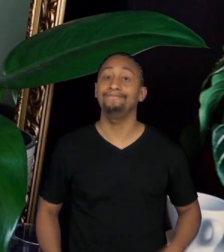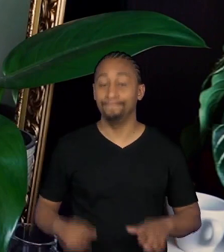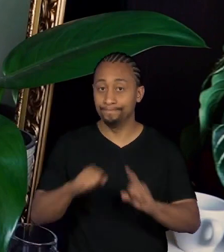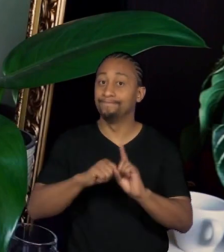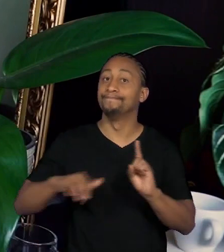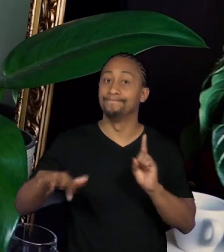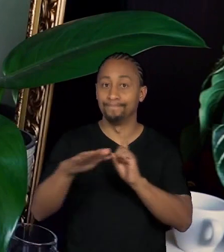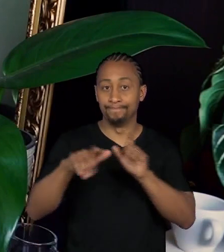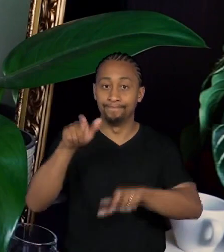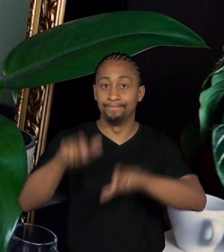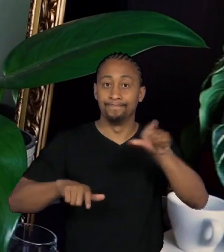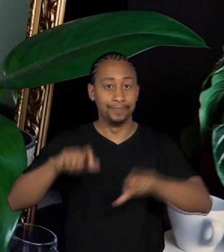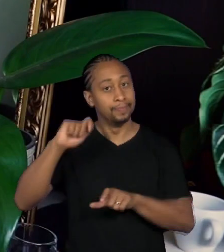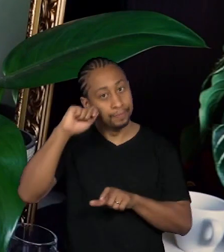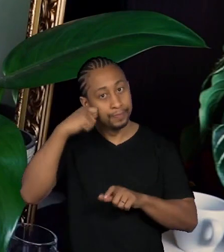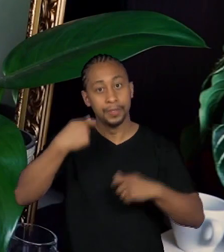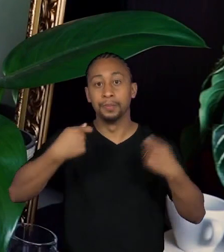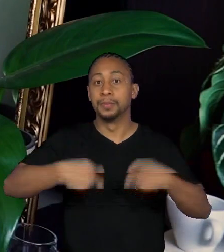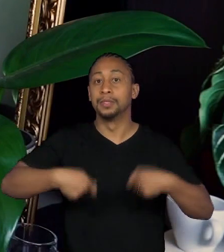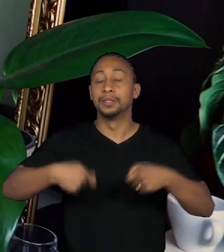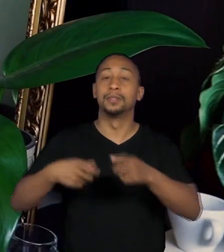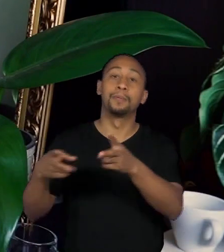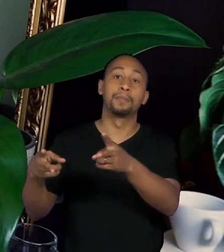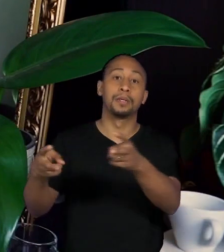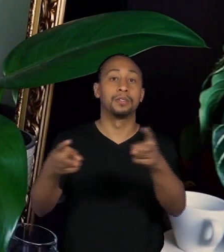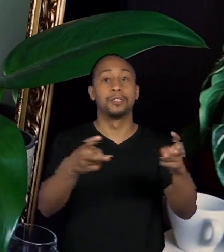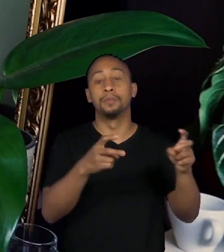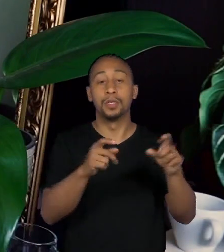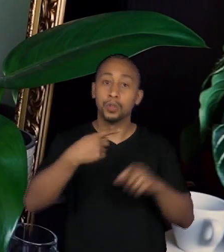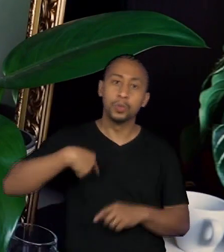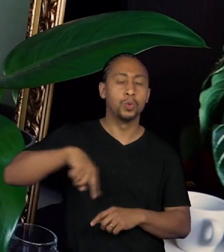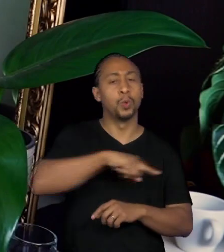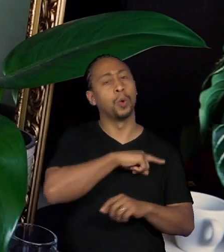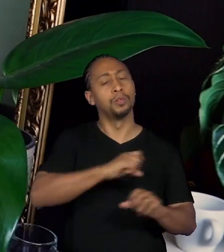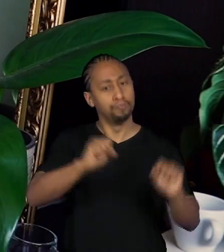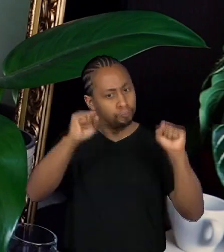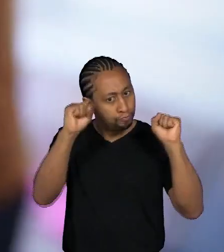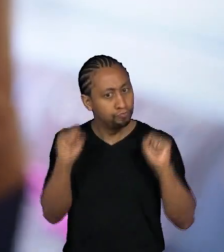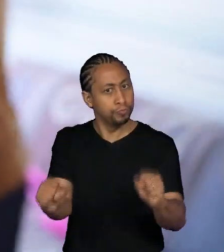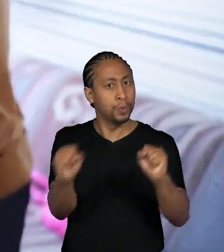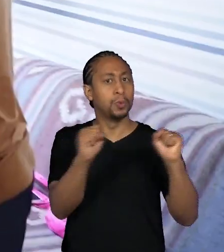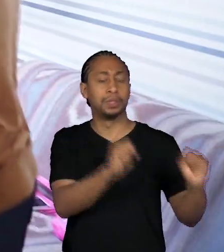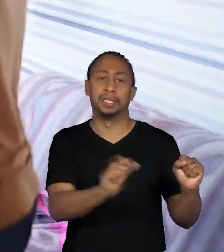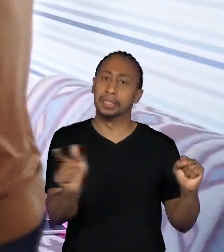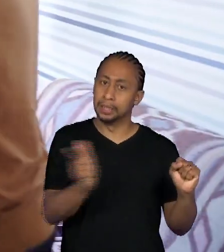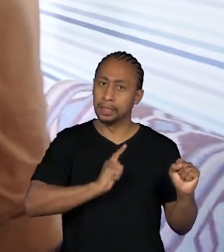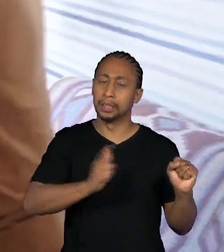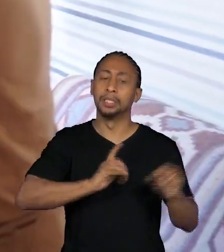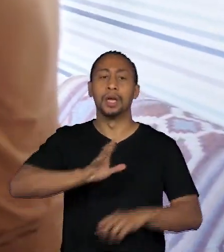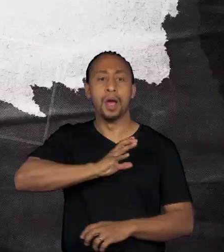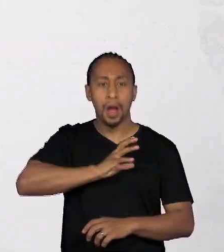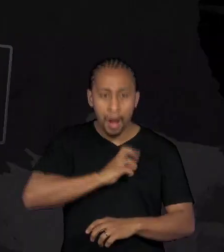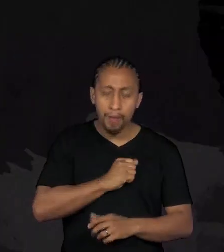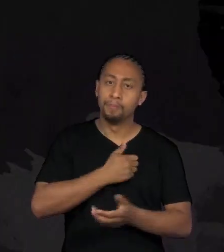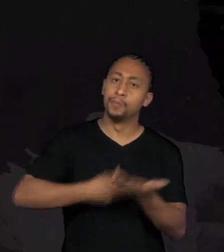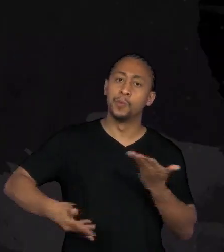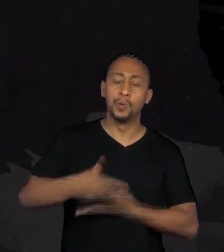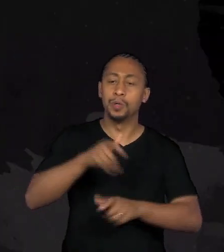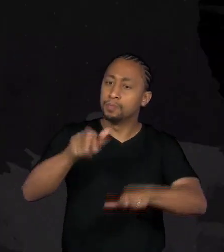que enxergar é que sim, nós somos uma potência, sim, nós nos amamos e o negro é